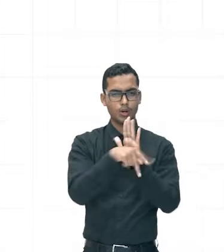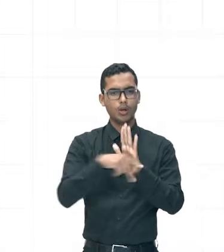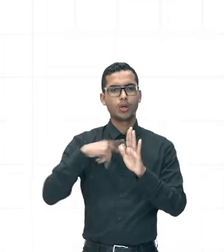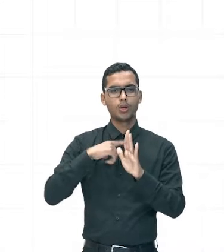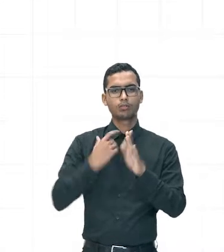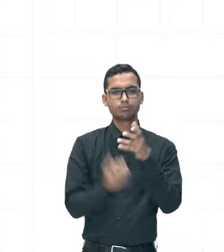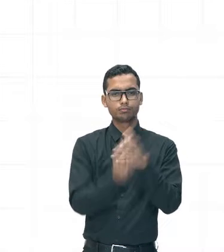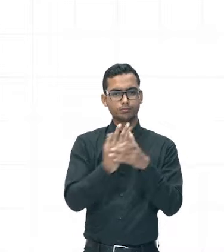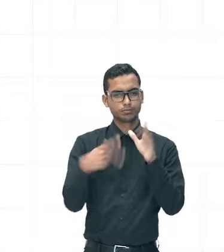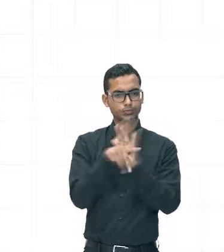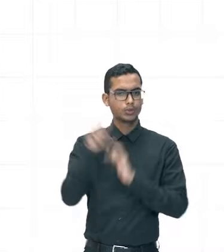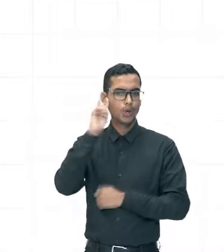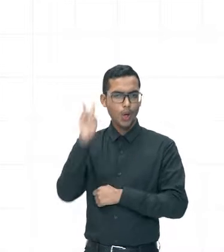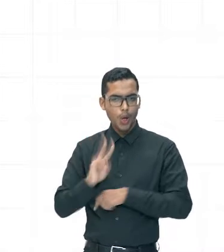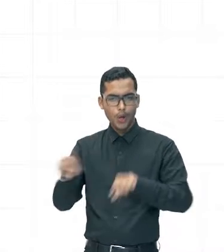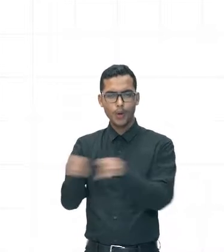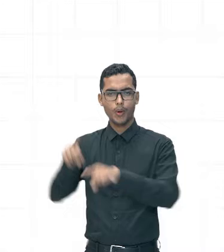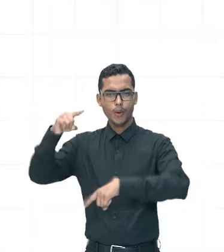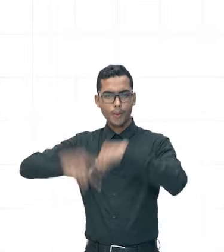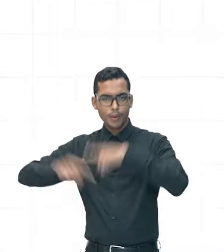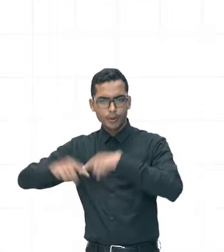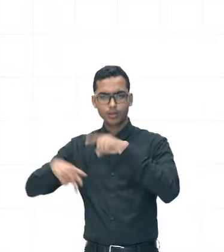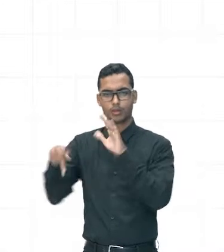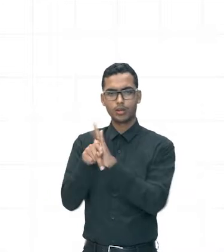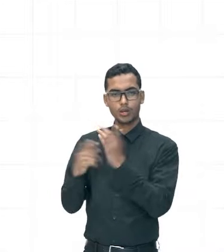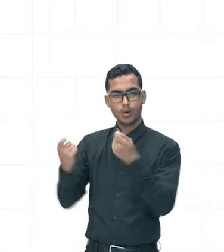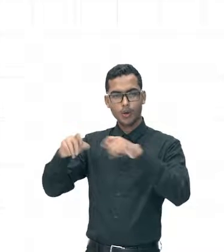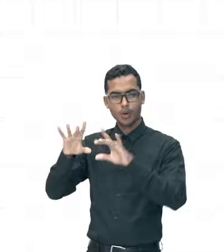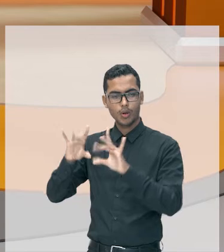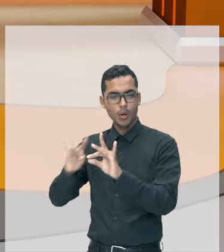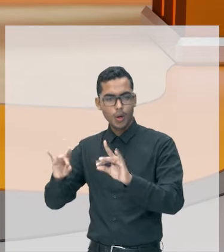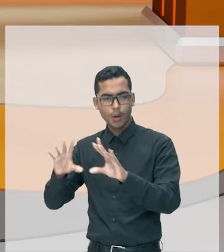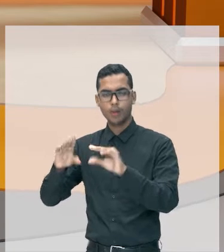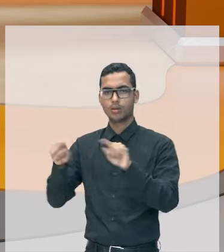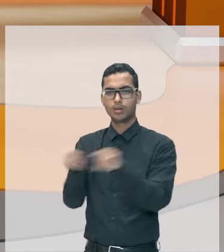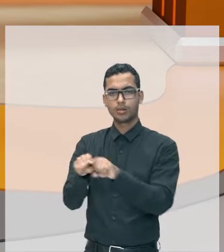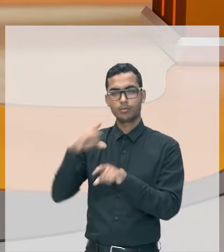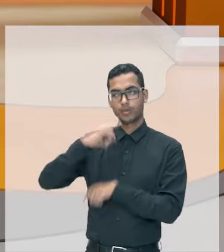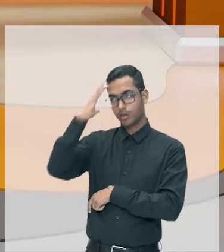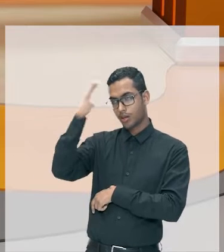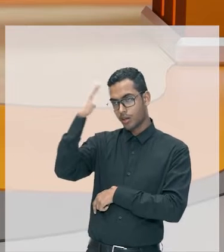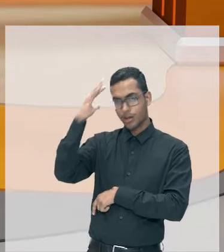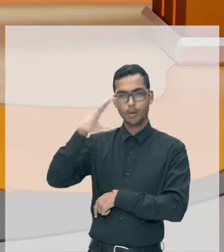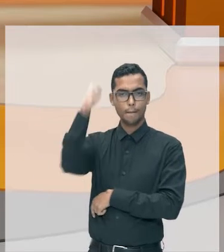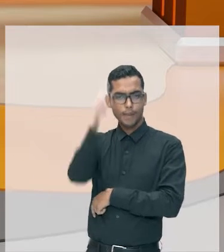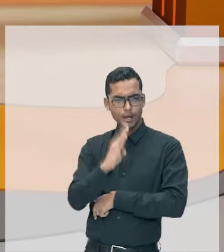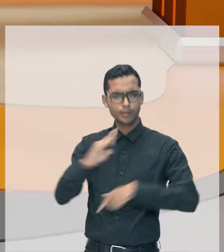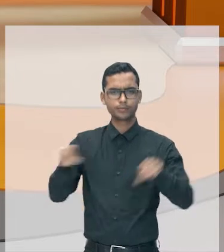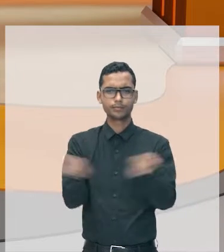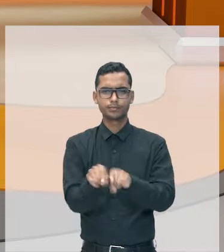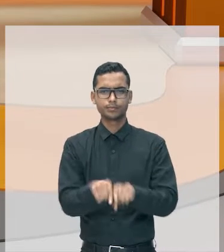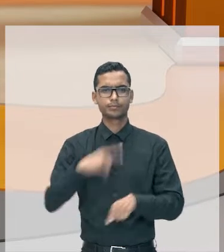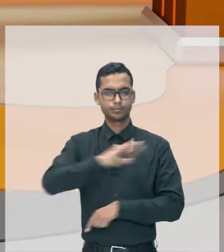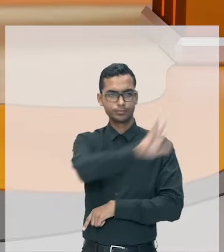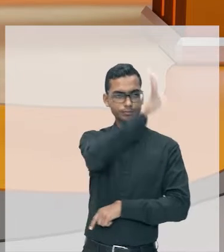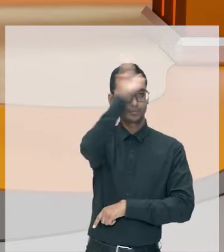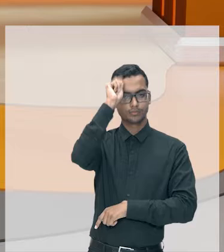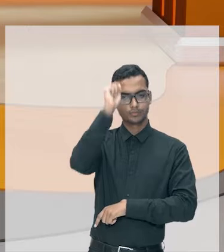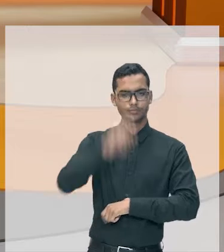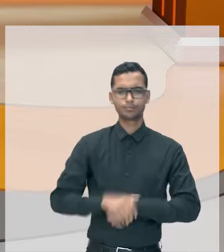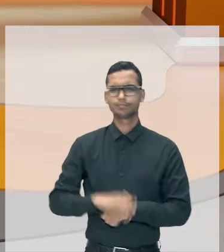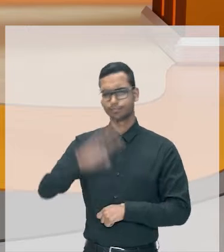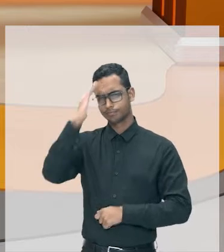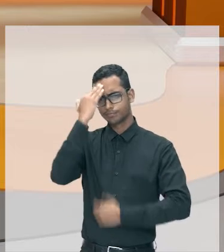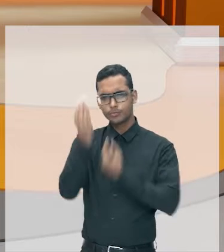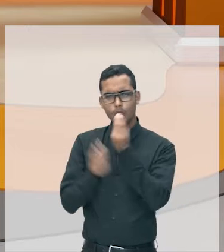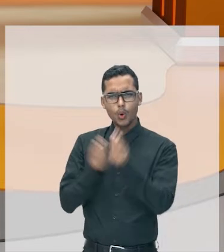fontes históricas materiais e imateriais, Brasil e Amazonas. Isso mesmo, a gente vai entender um pouco